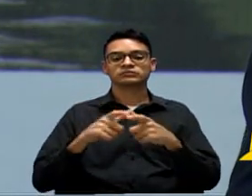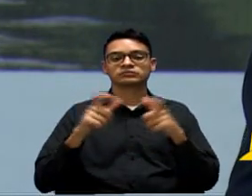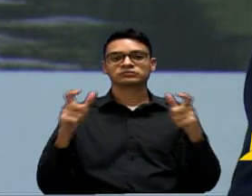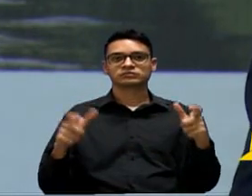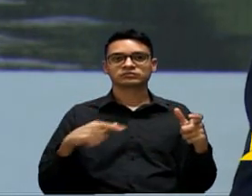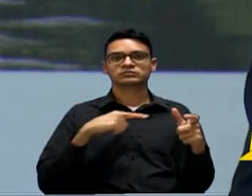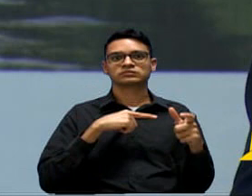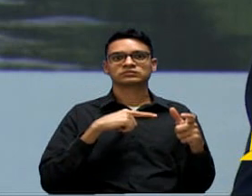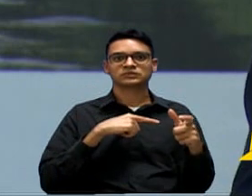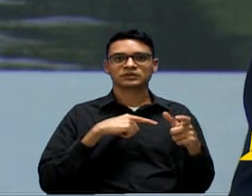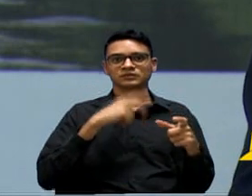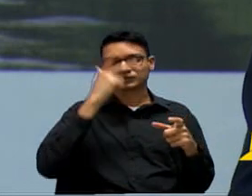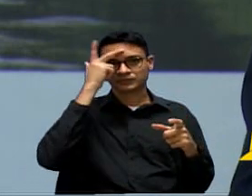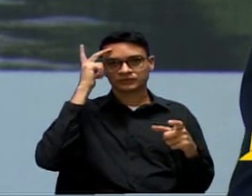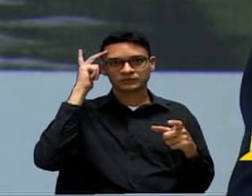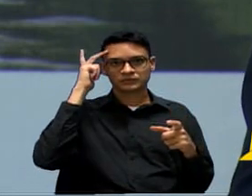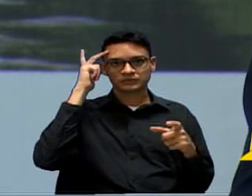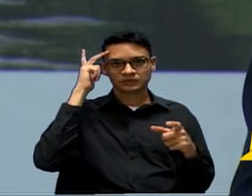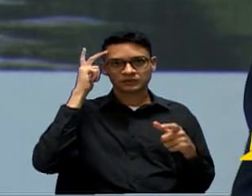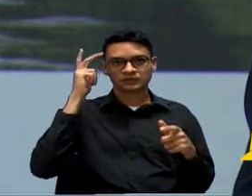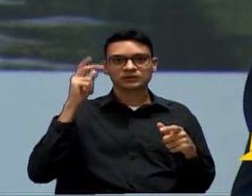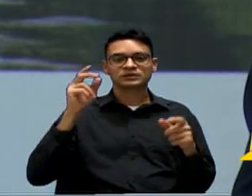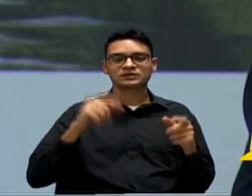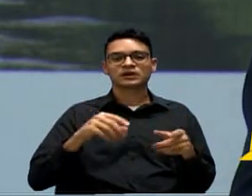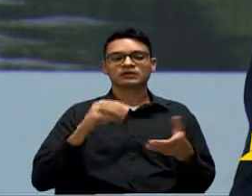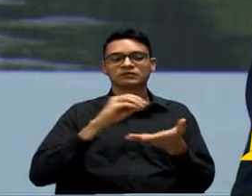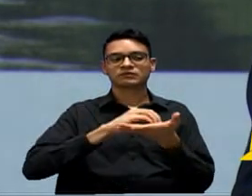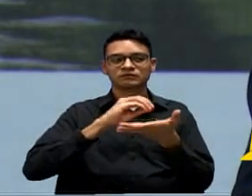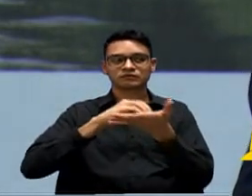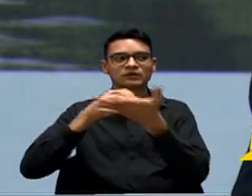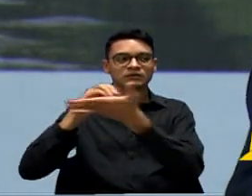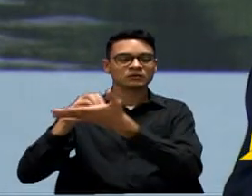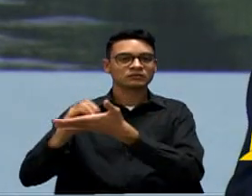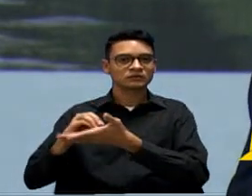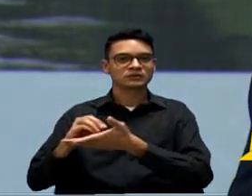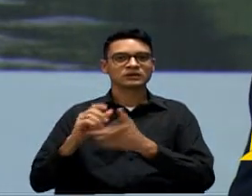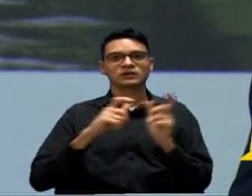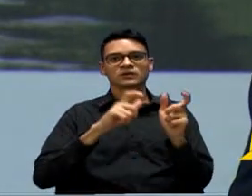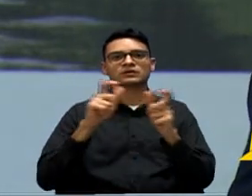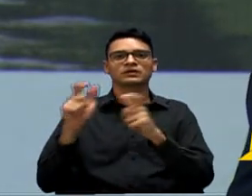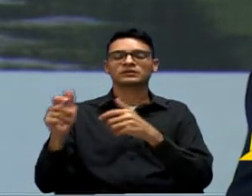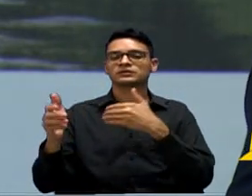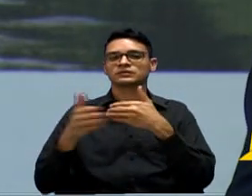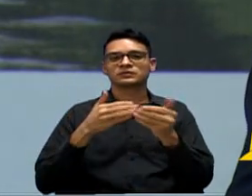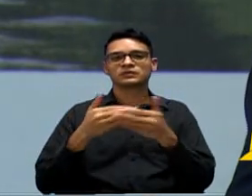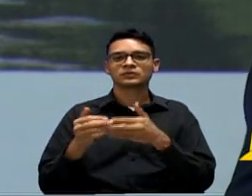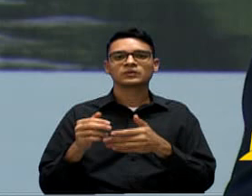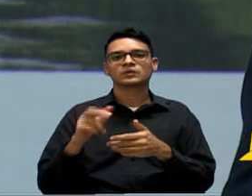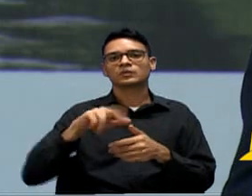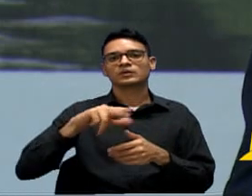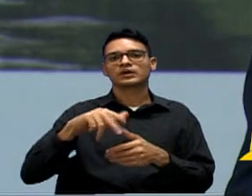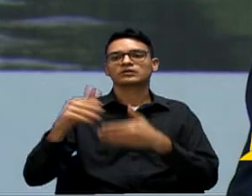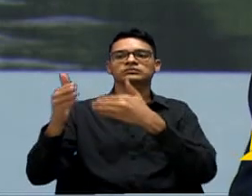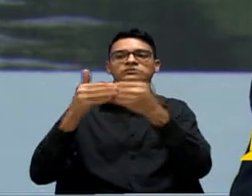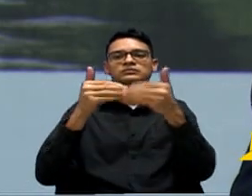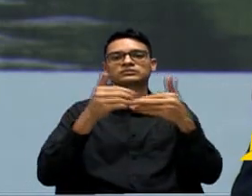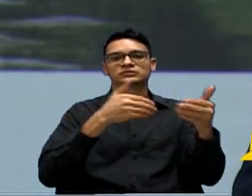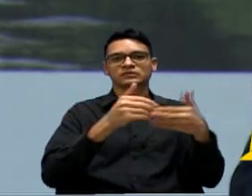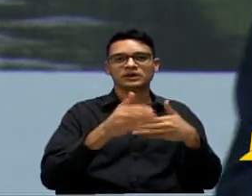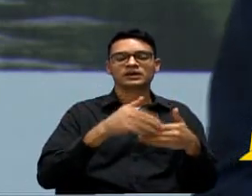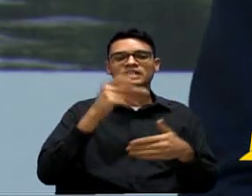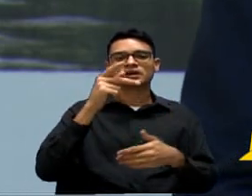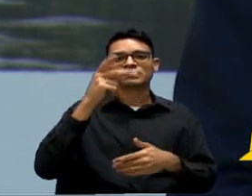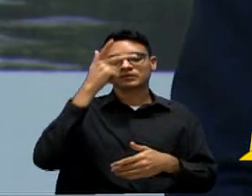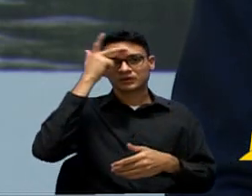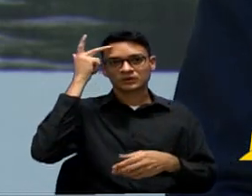de servidores que está com o quadro defasado. Mas não é qualquer servidor, é servidor que tem uma